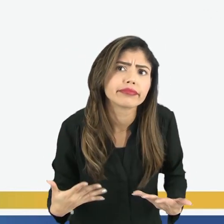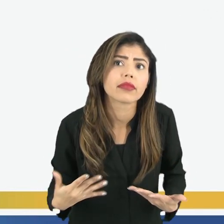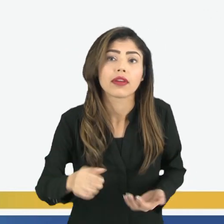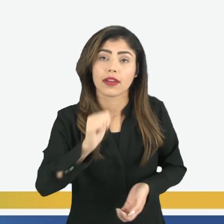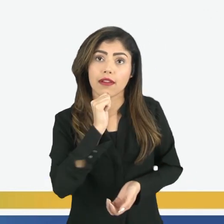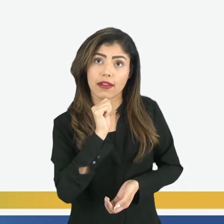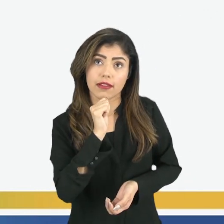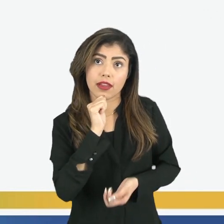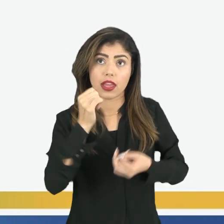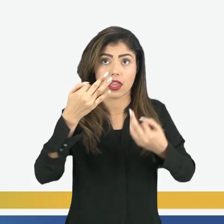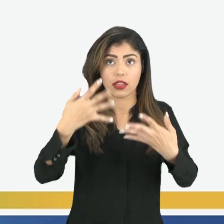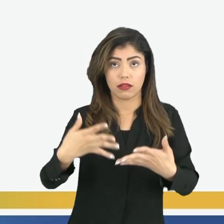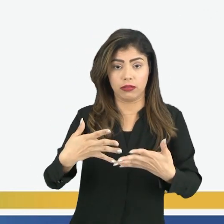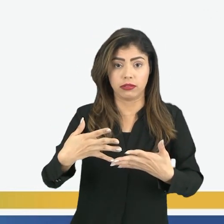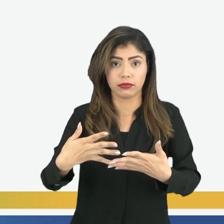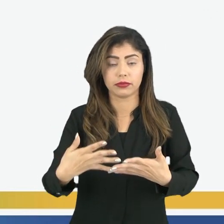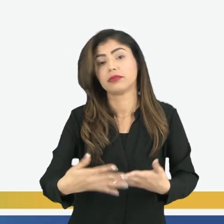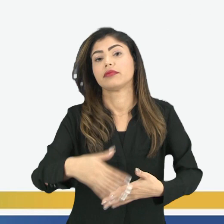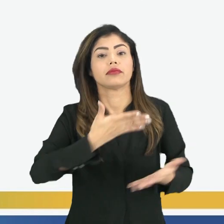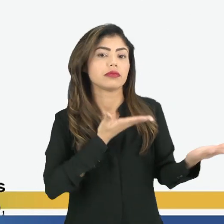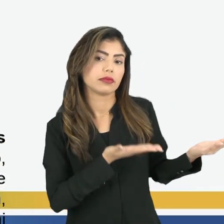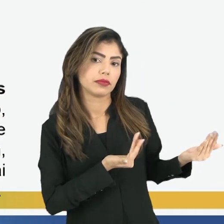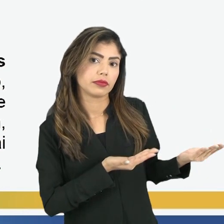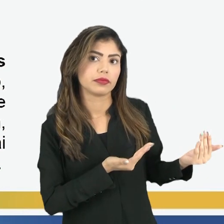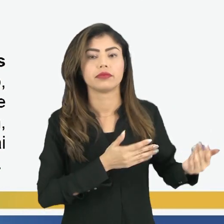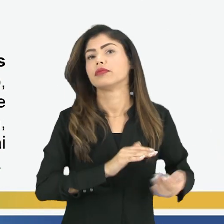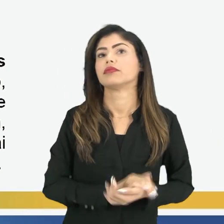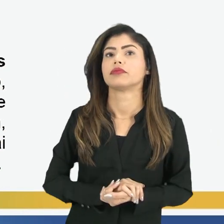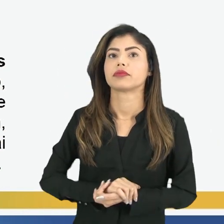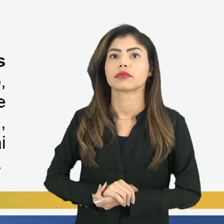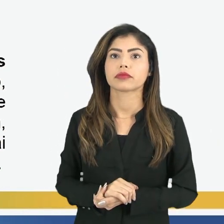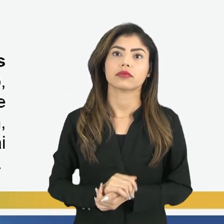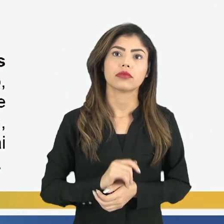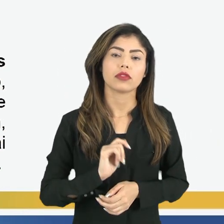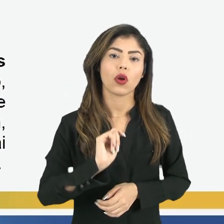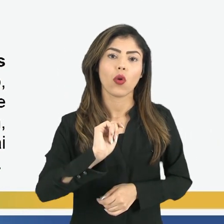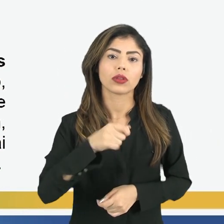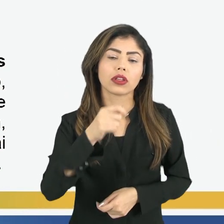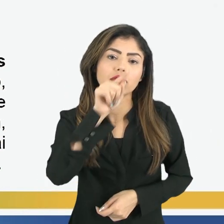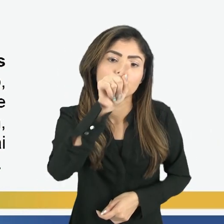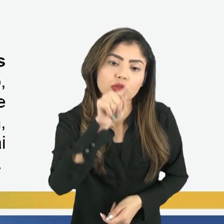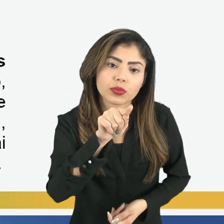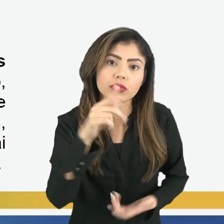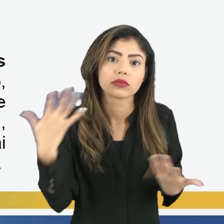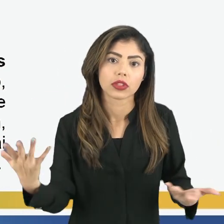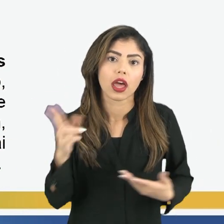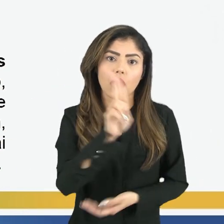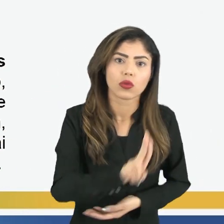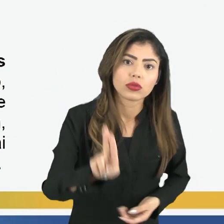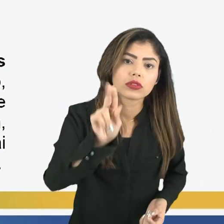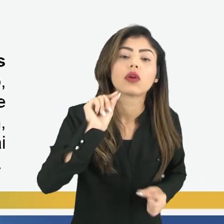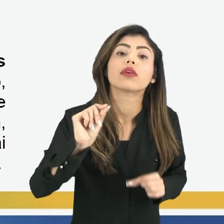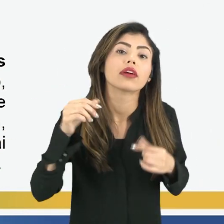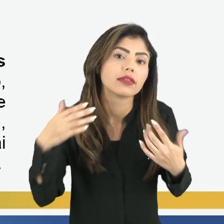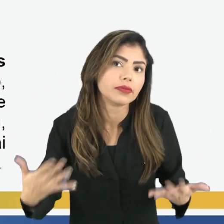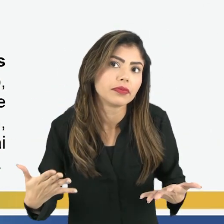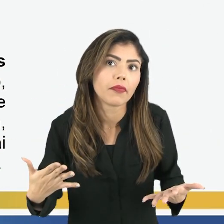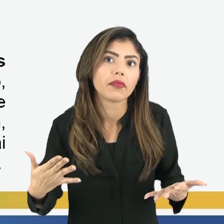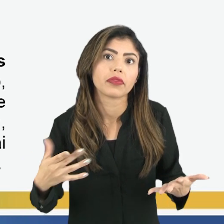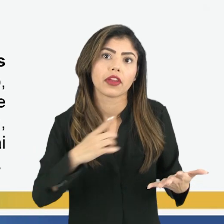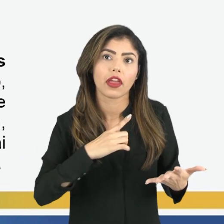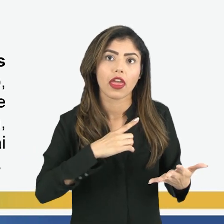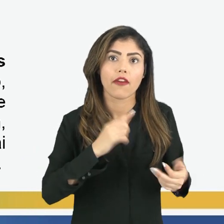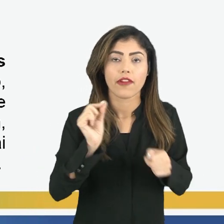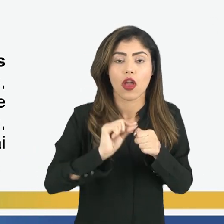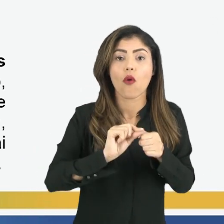no trecho, e explica o garoto. O sinal de 2 pontos tem a função, nesse texto, de introduzir